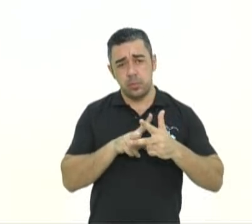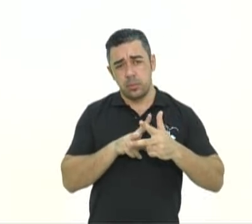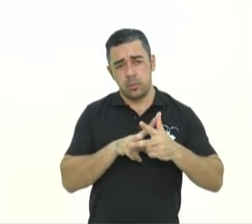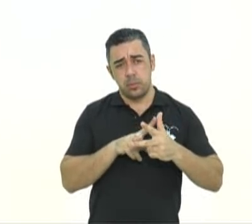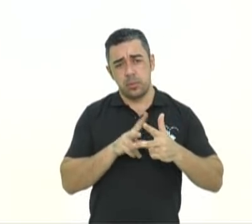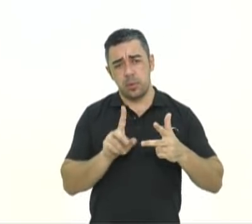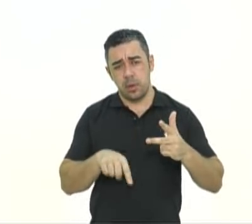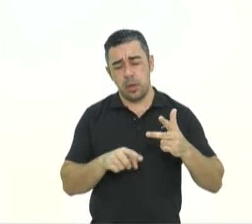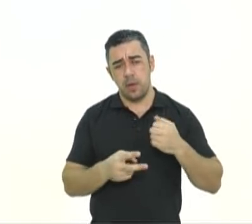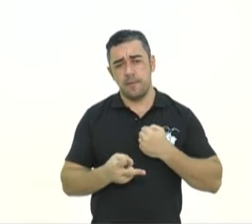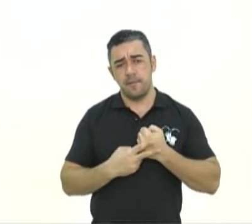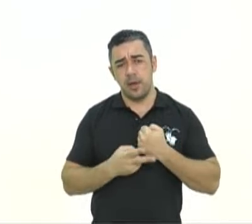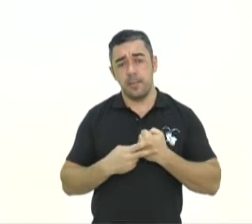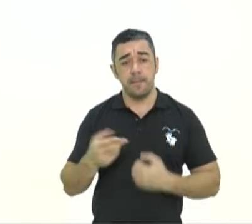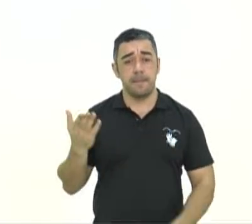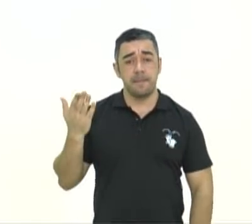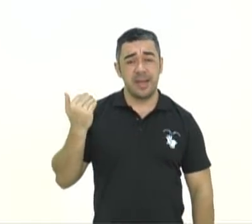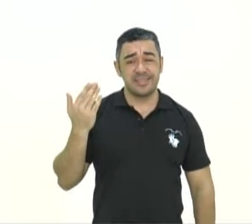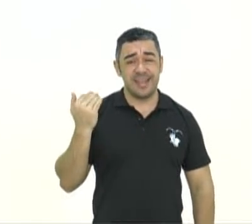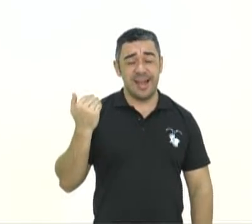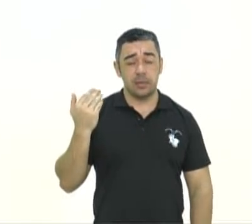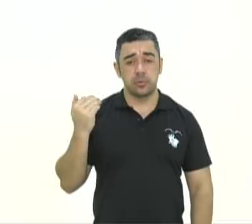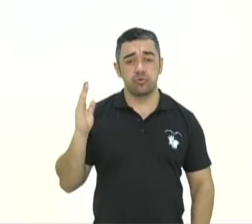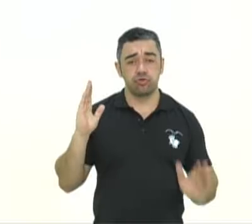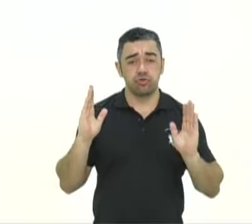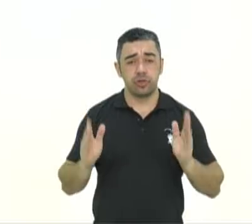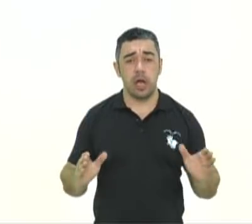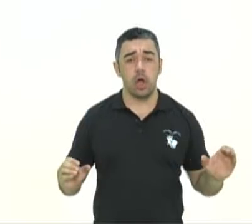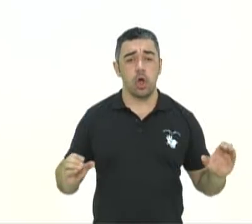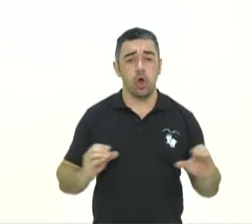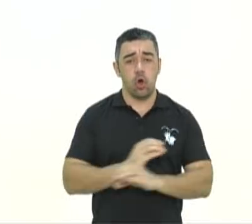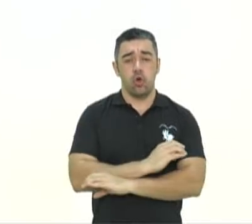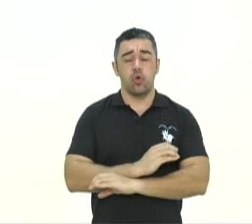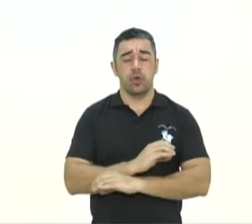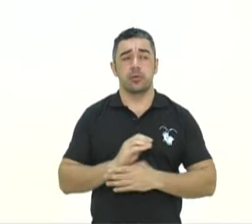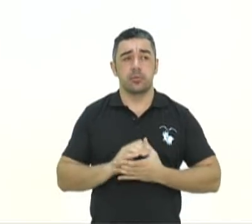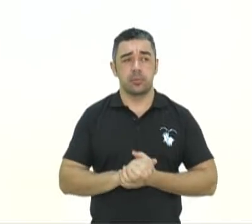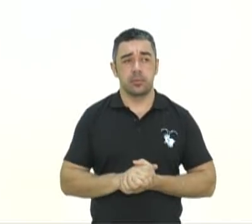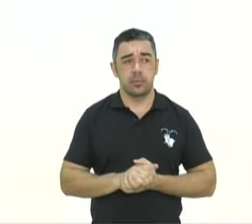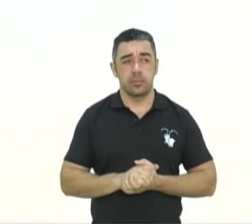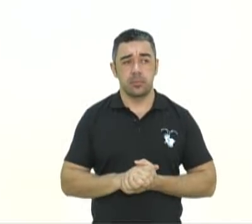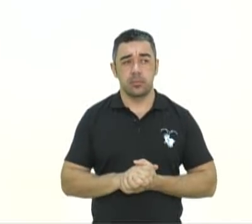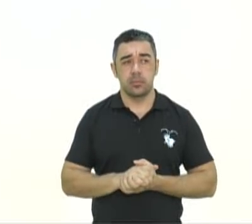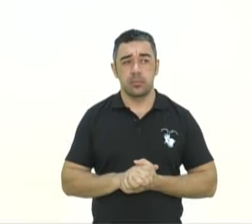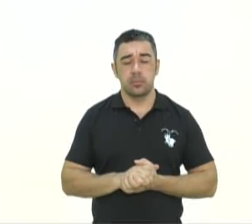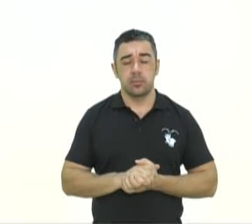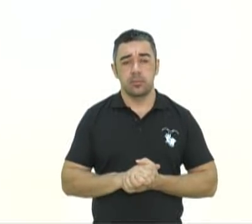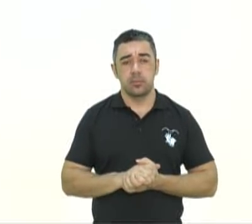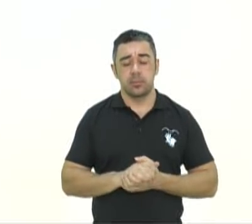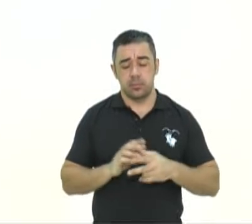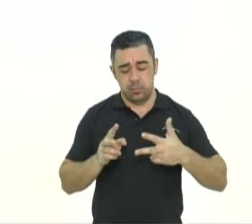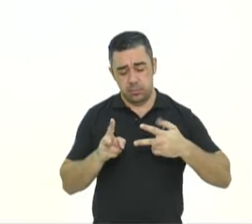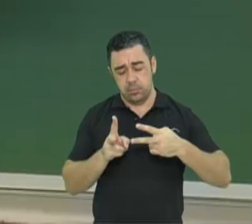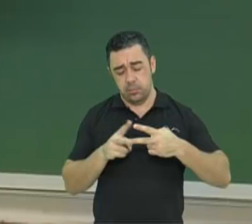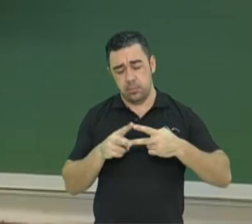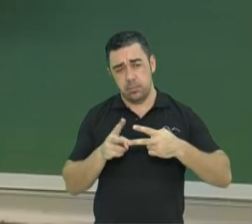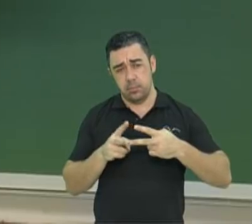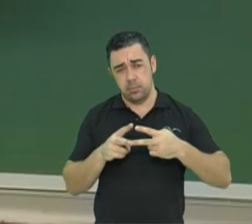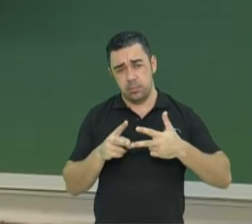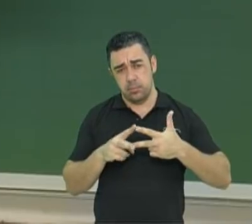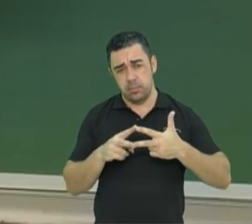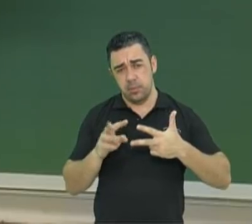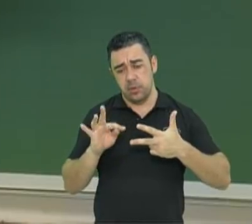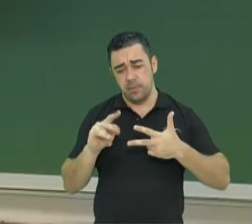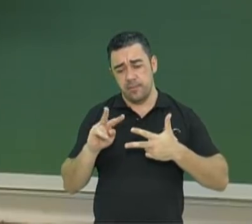indica uma ação passada e já concluída? Então, tivemos ou tínhamos?